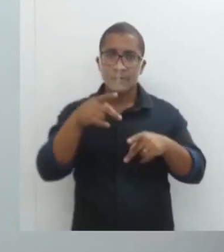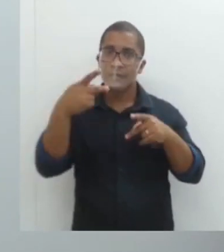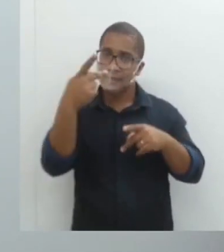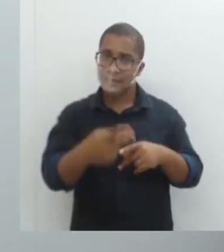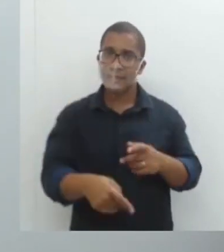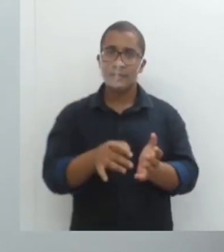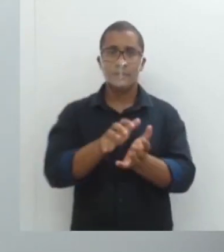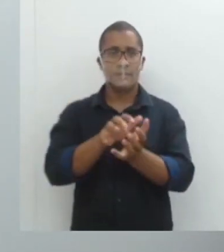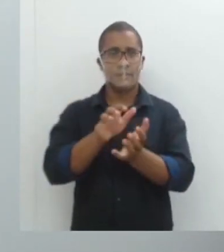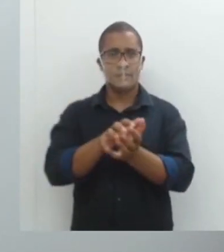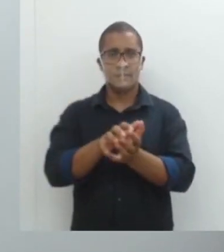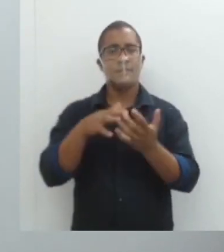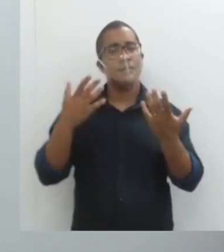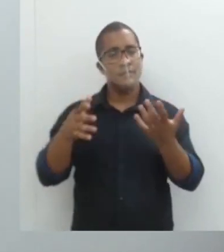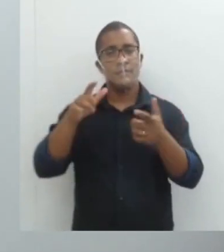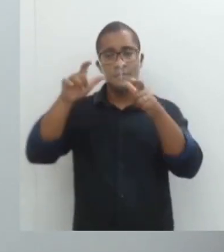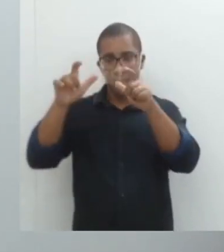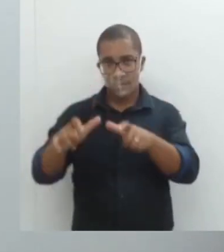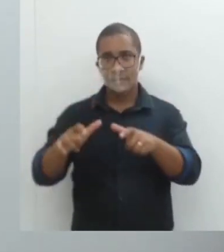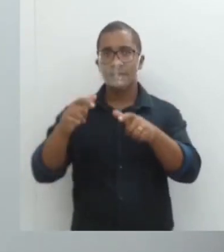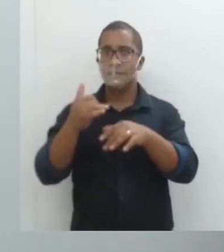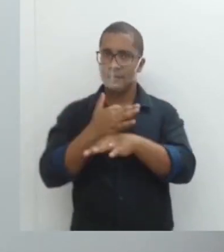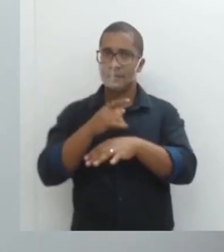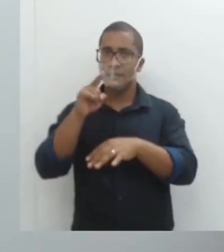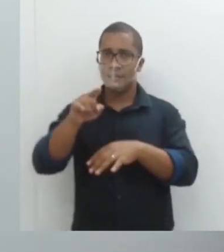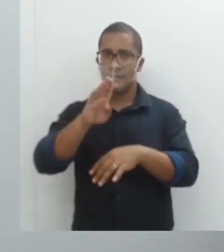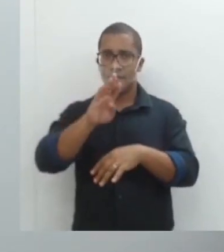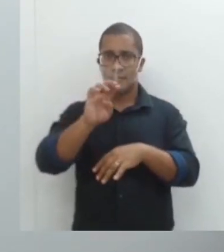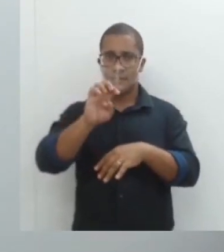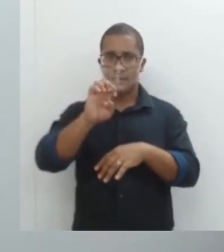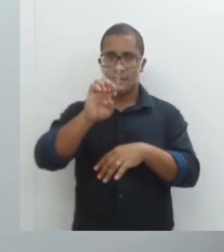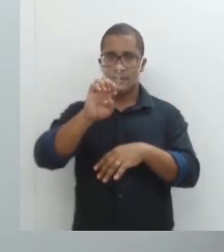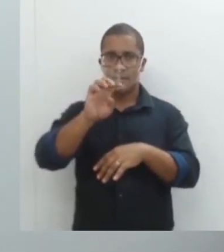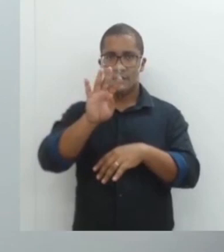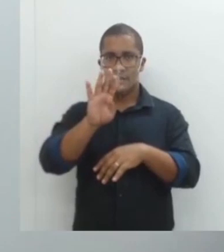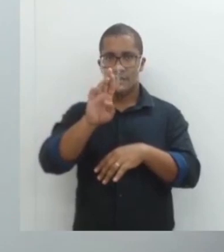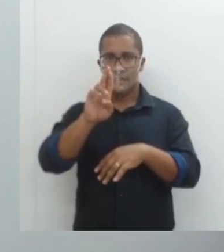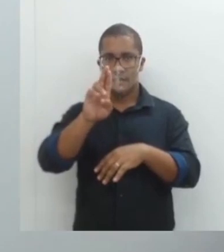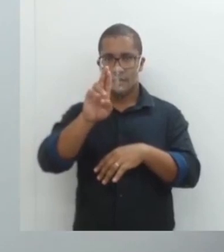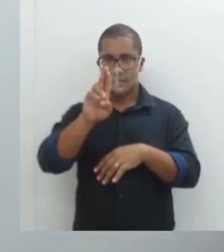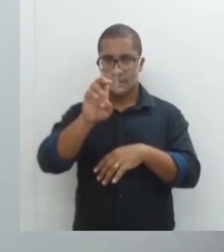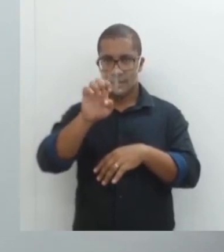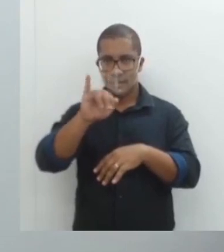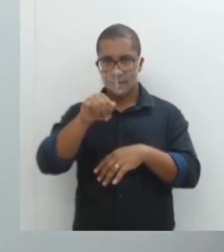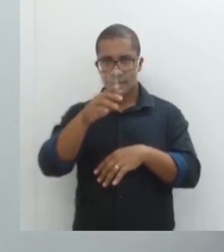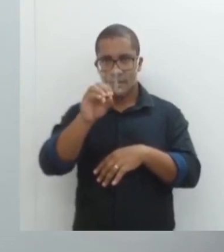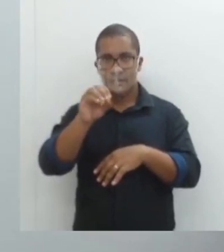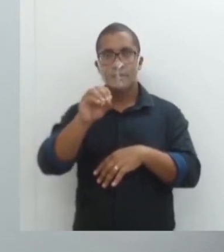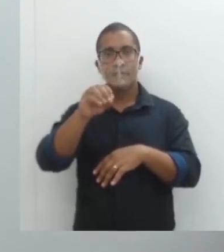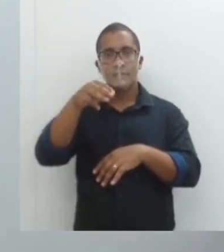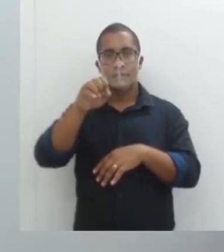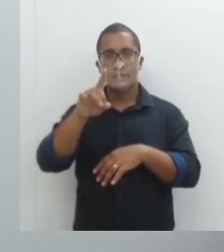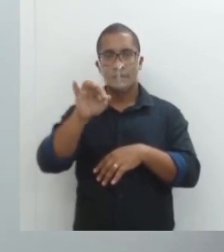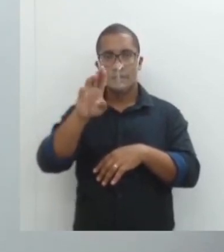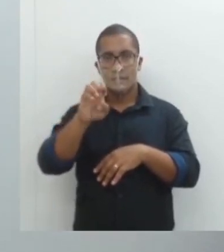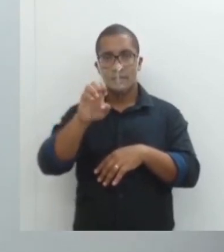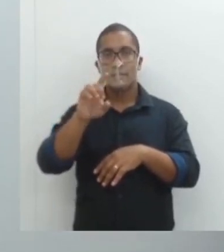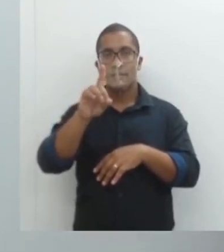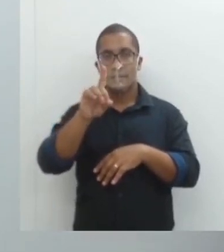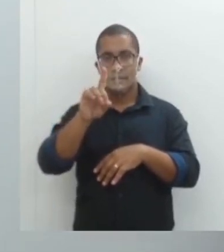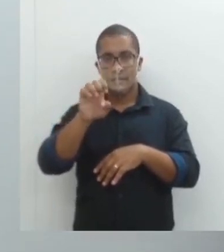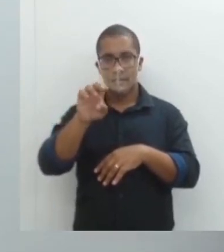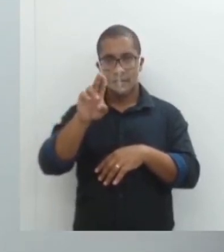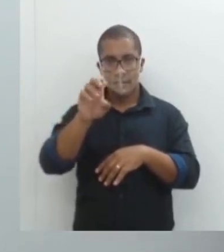Então, Brejo da Madre de Deus é um município que tem esses artefatos arqueológicos, registro arqueológico,